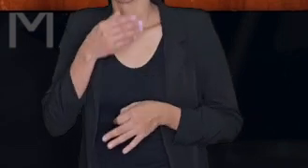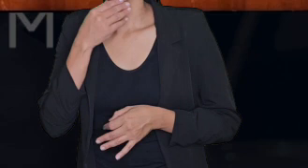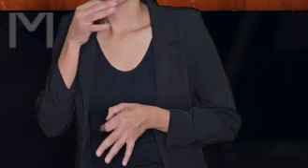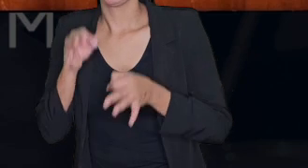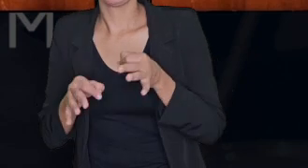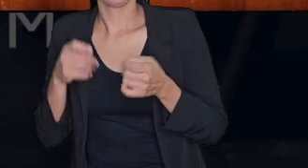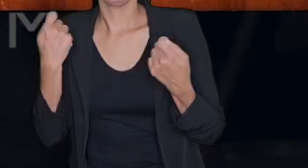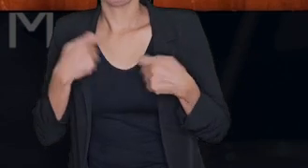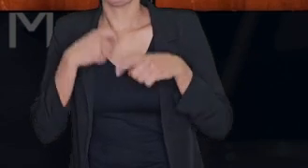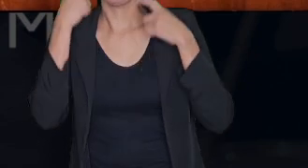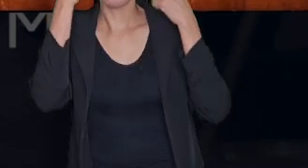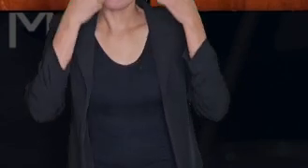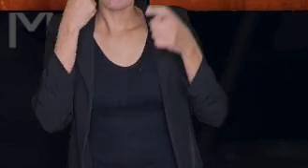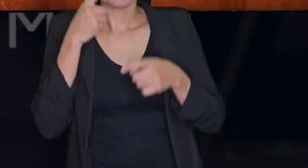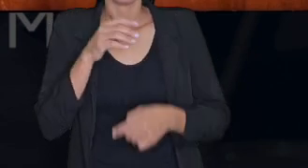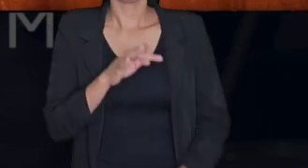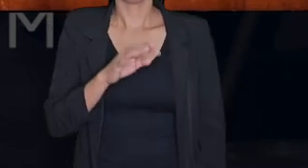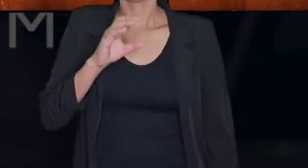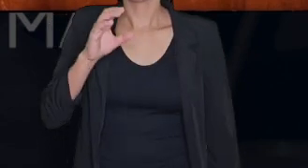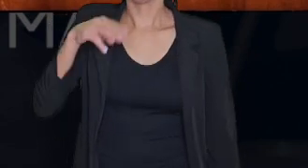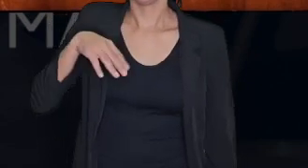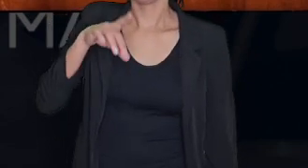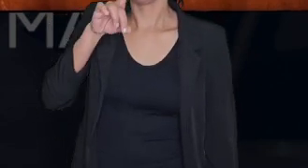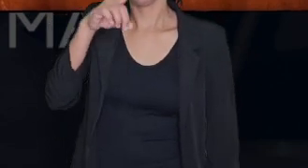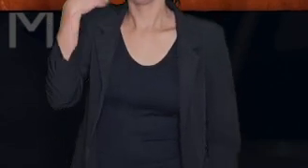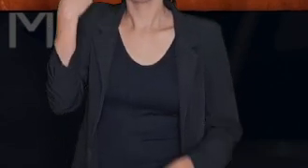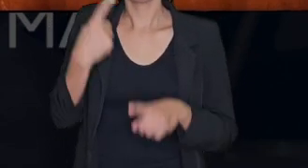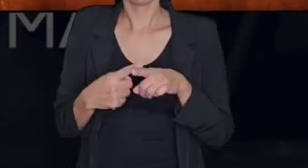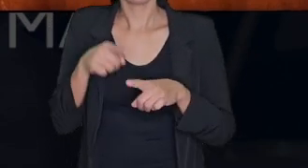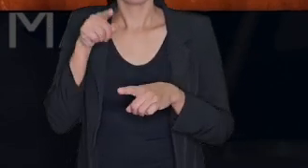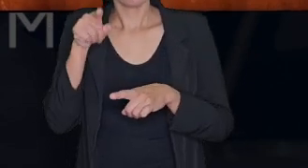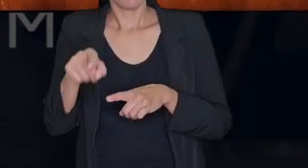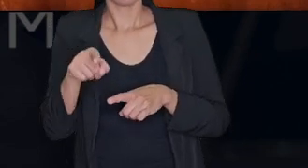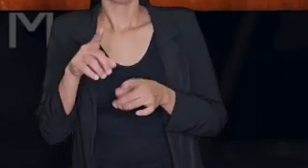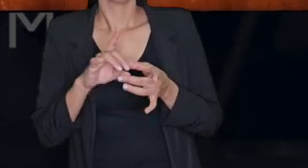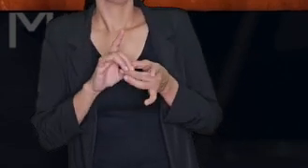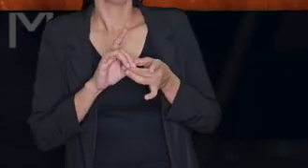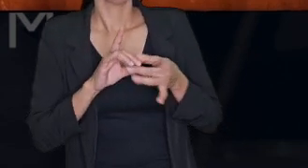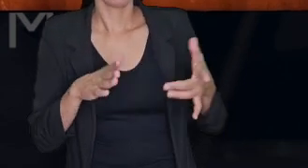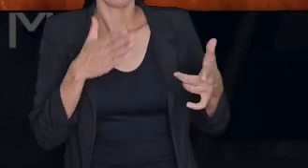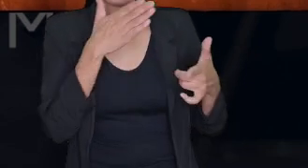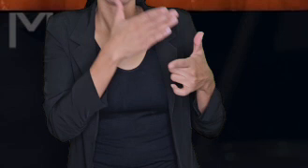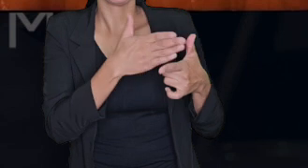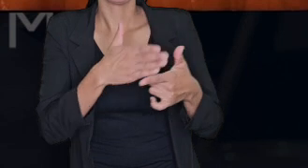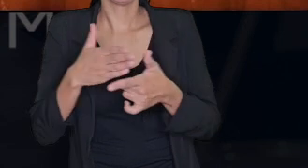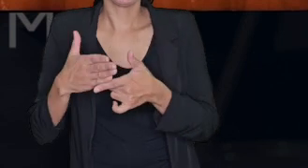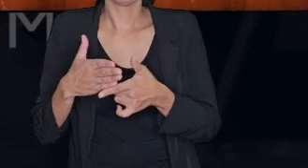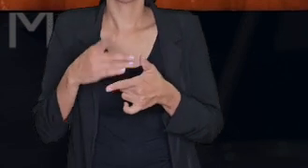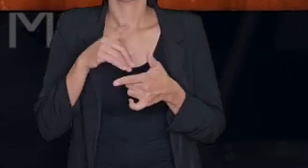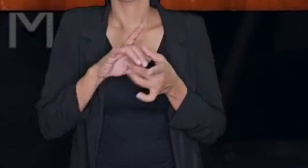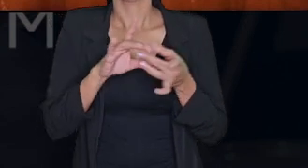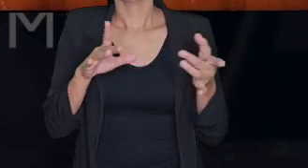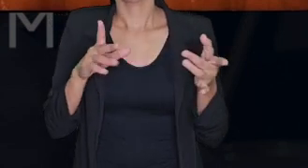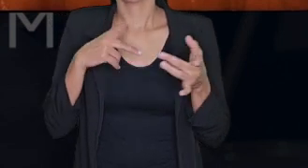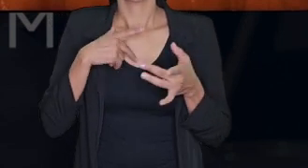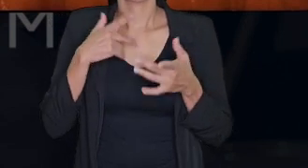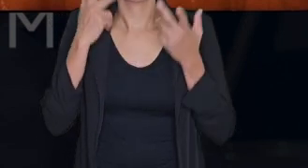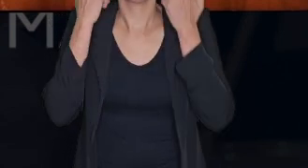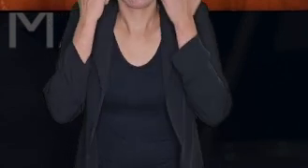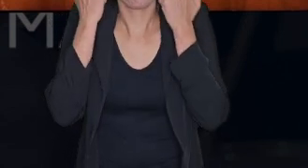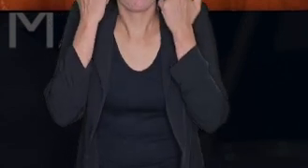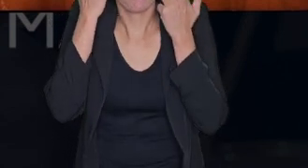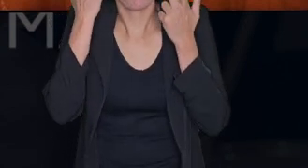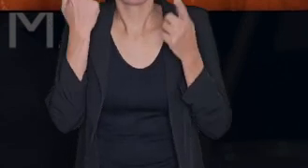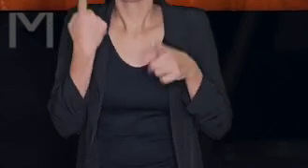e no judicial eu já disse, juiz não precisa se preocupar com o ITCMD, porque ele solta o formal de